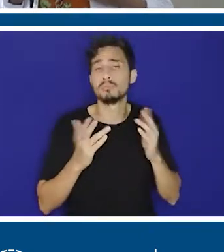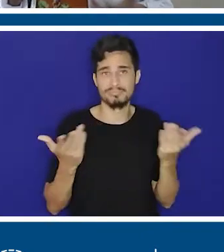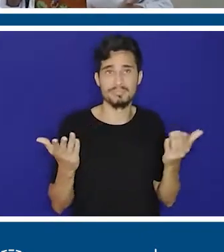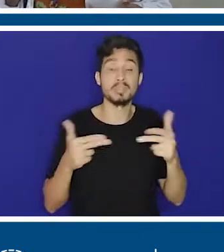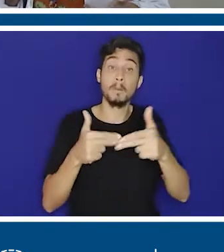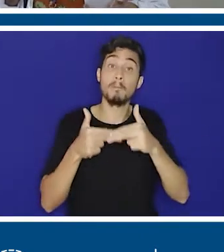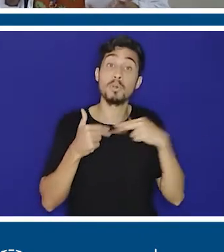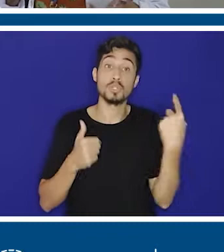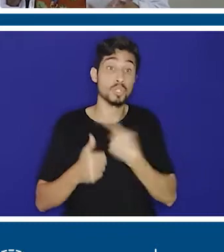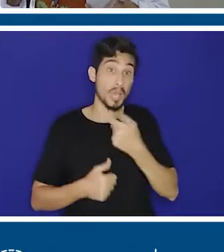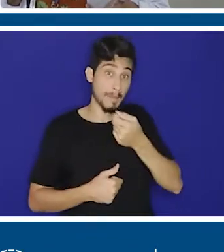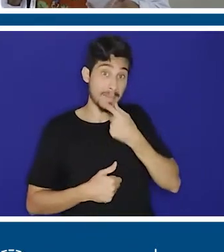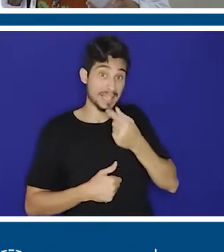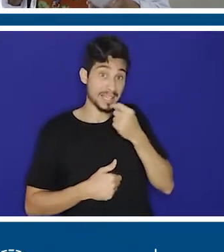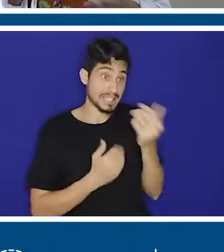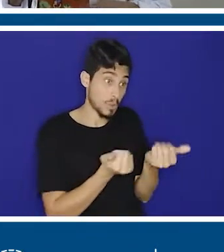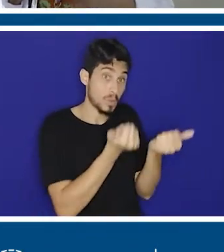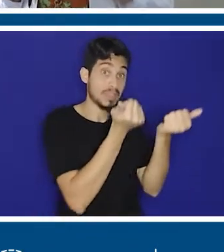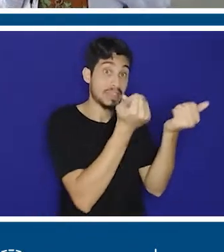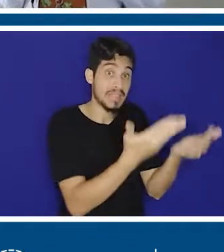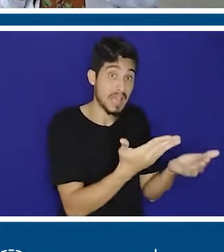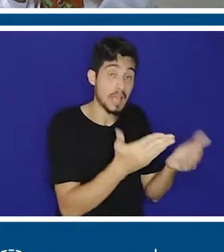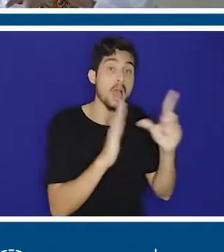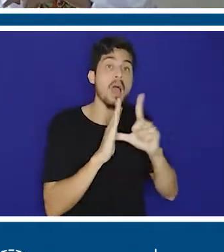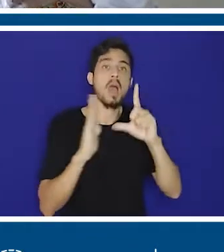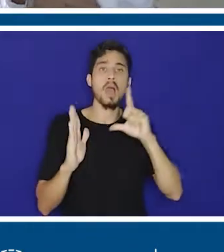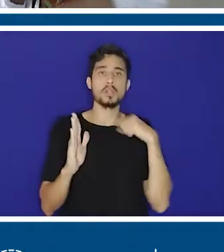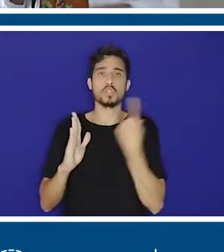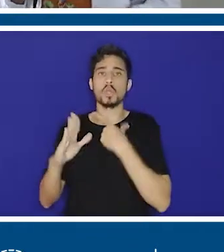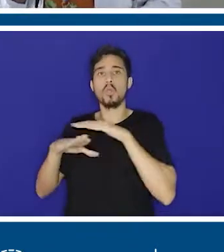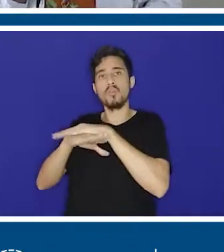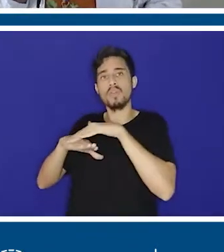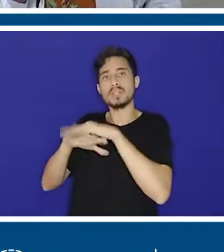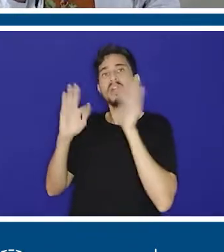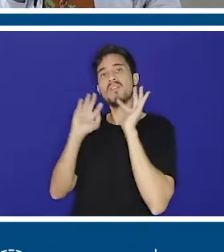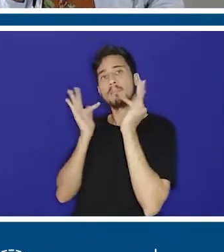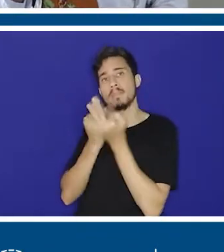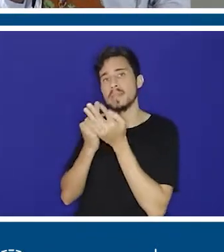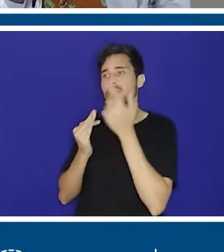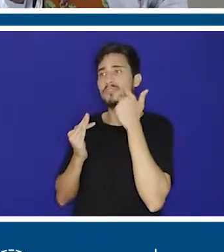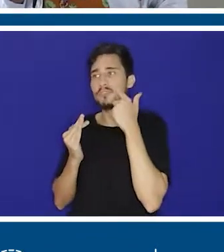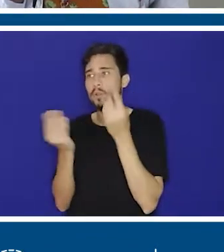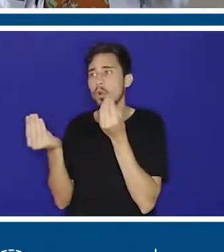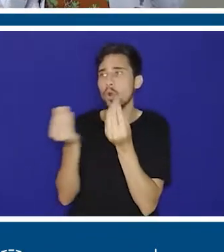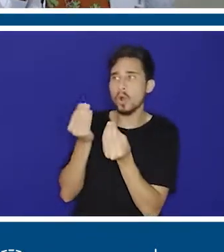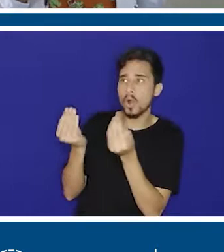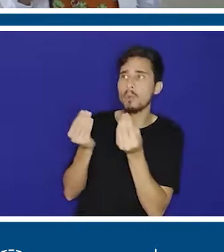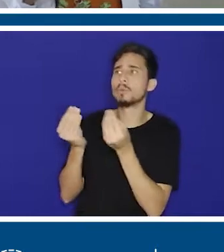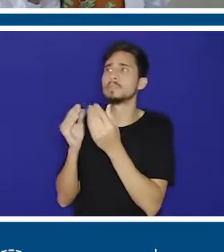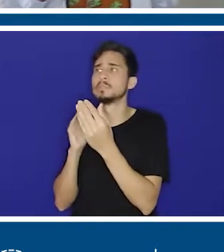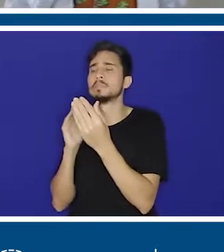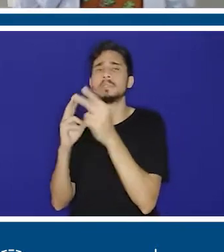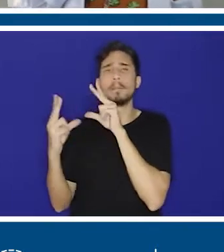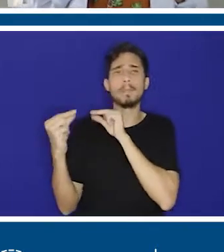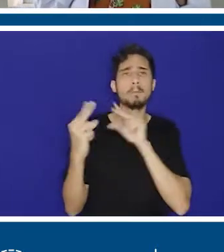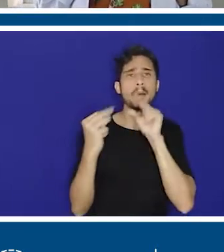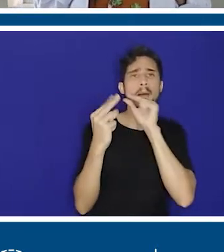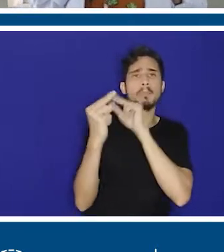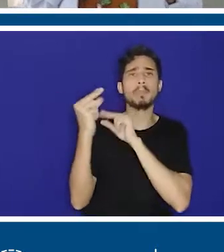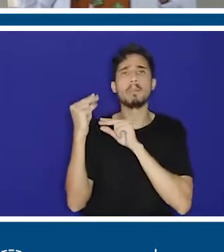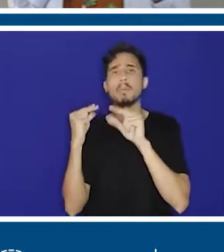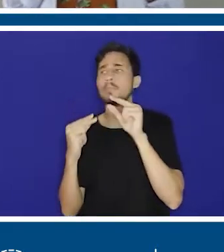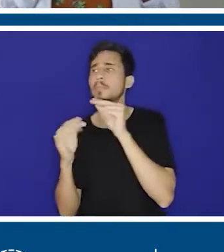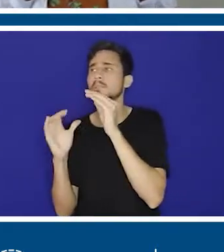uma parceria que a gente faz com a família e com o técnico que está atendendo, que é muito importante, que às vezes ele tem uma